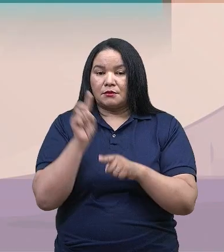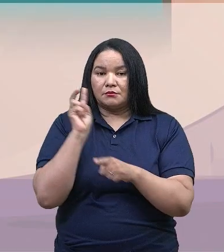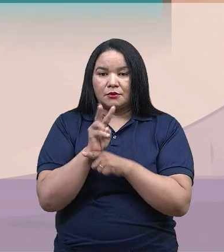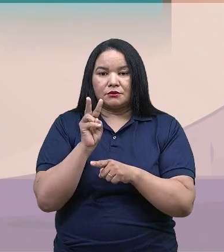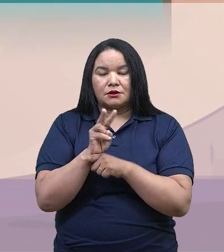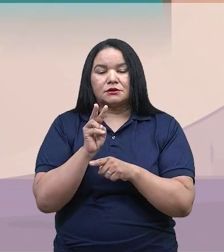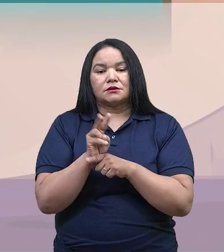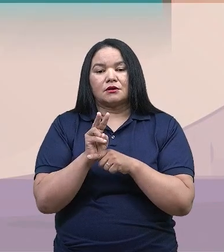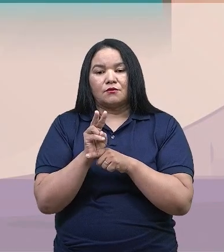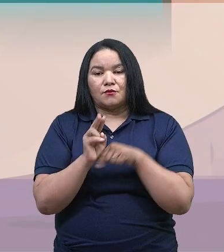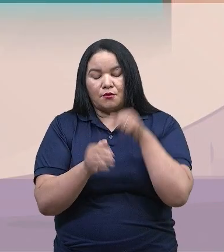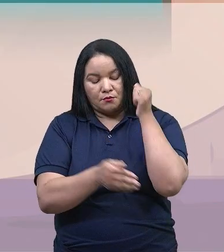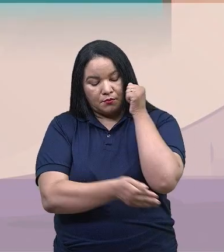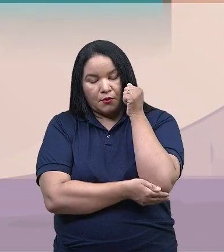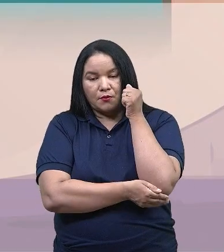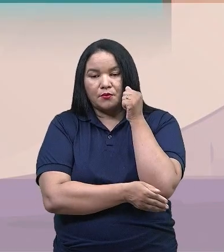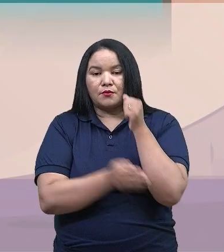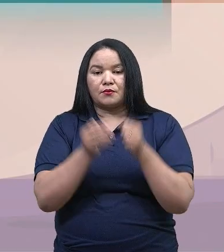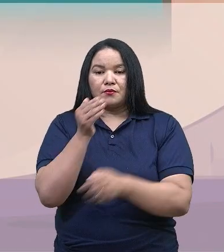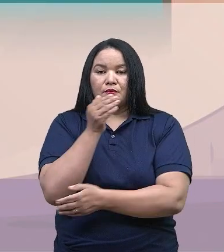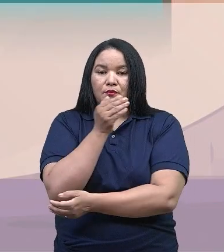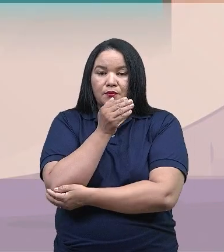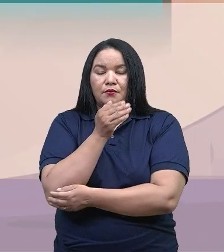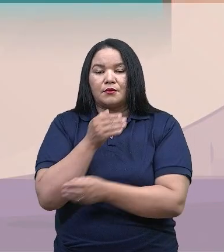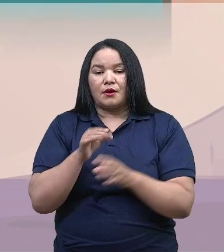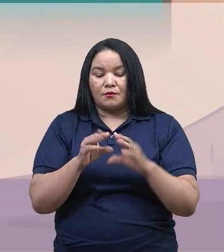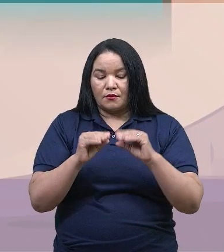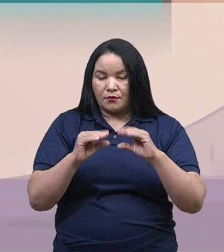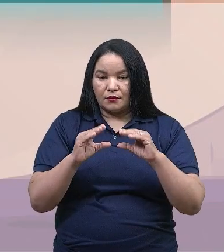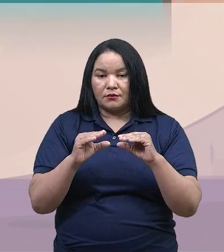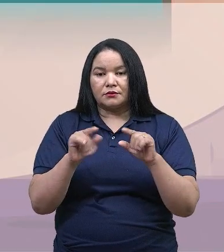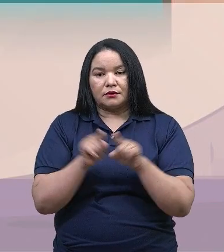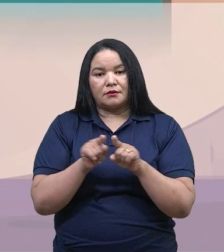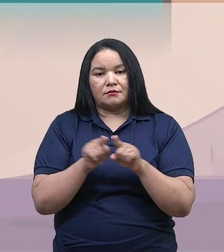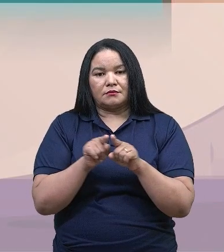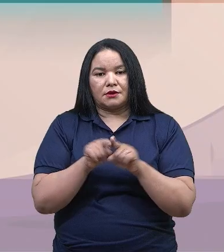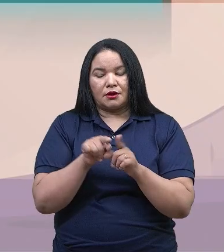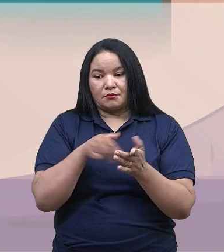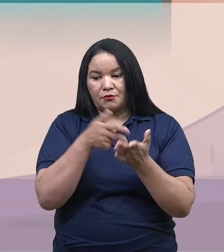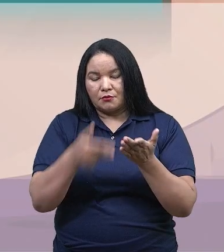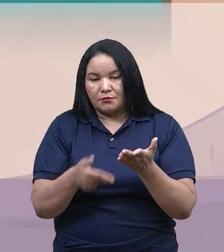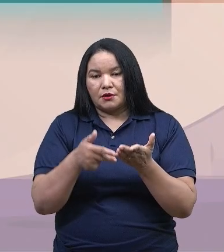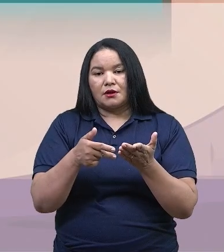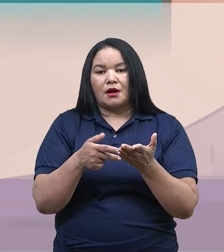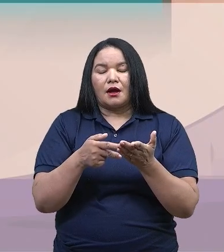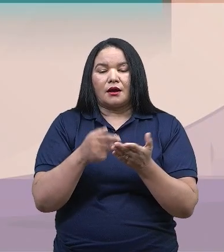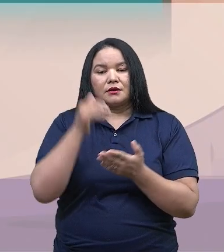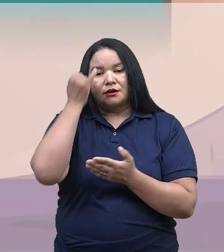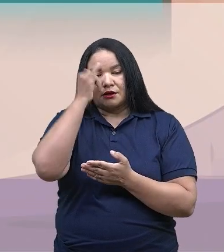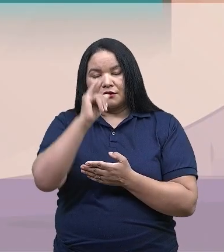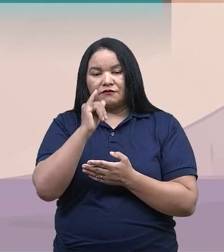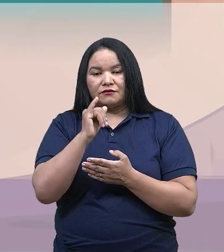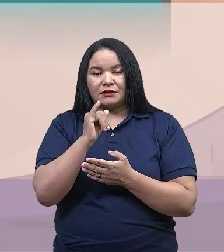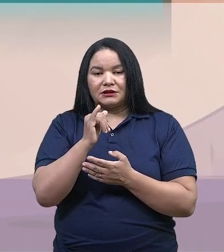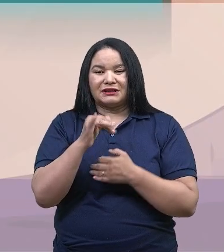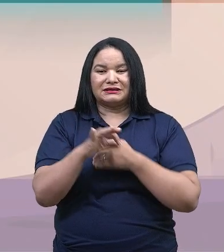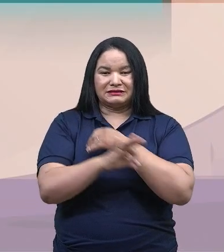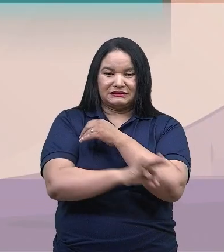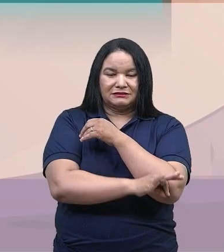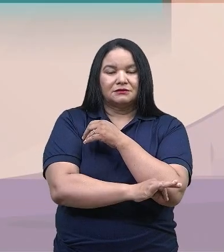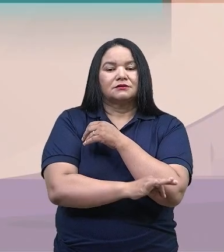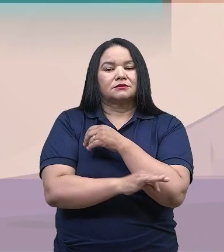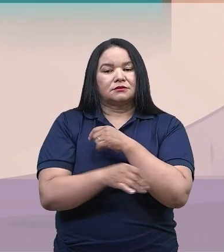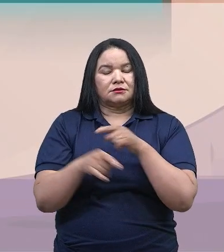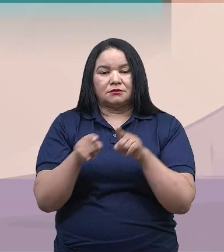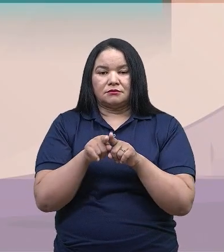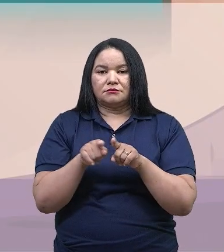rígidas e com espuma, né, que absorvem o impacto e previnem ali escoriações, falando de forma mais clara, arranhões e